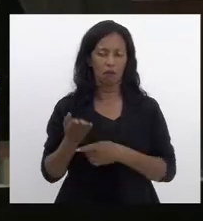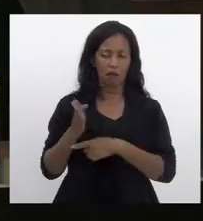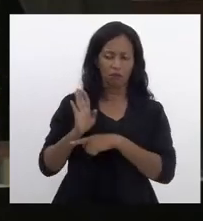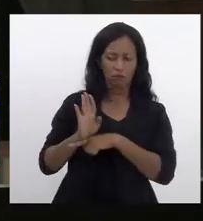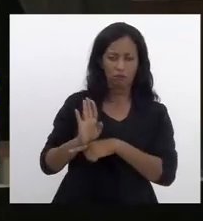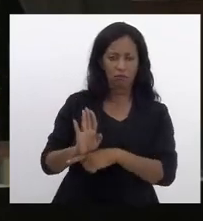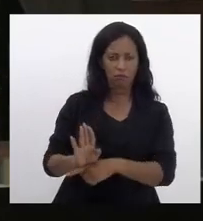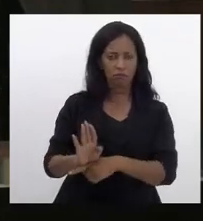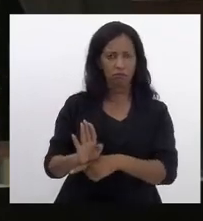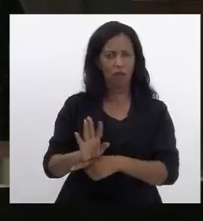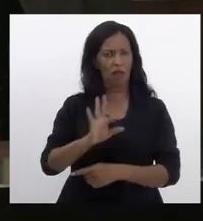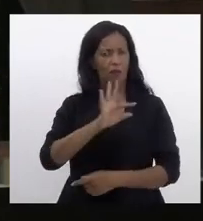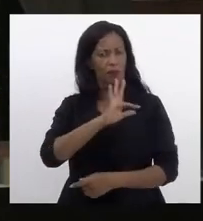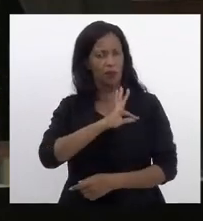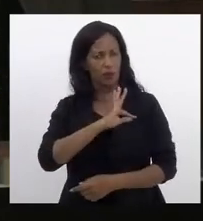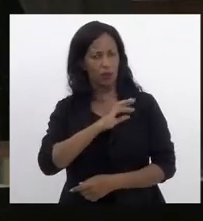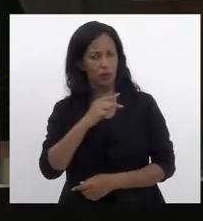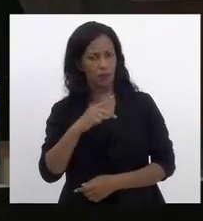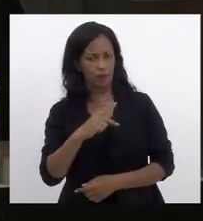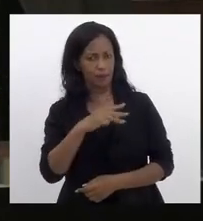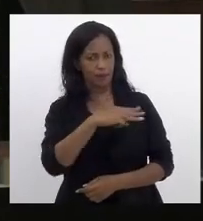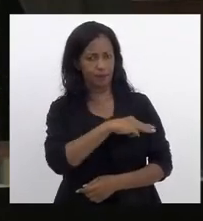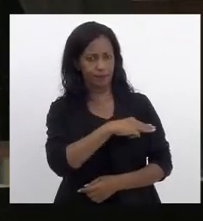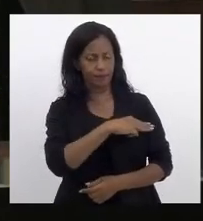beneficiando a Polícia Militar,